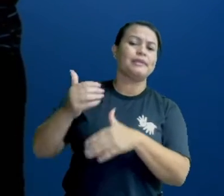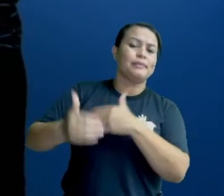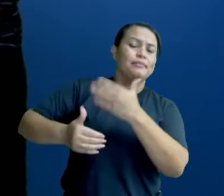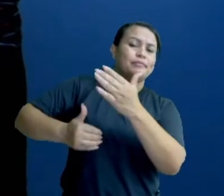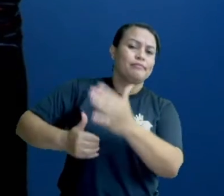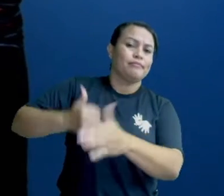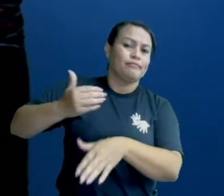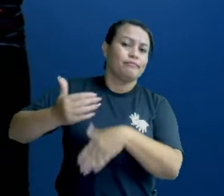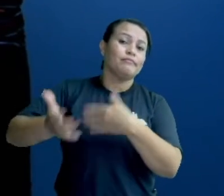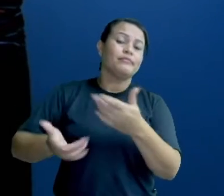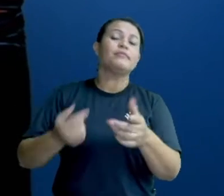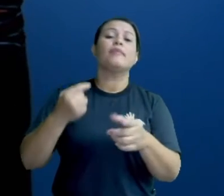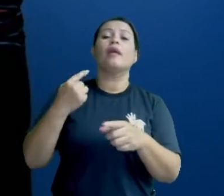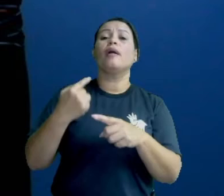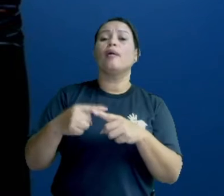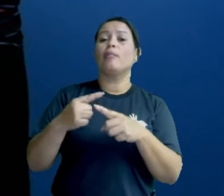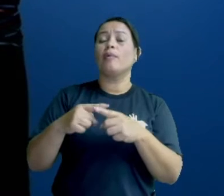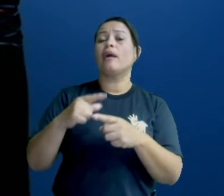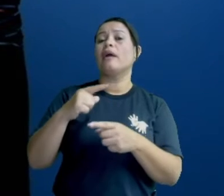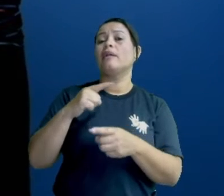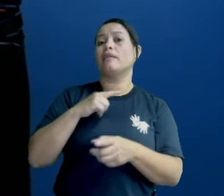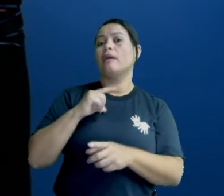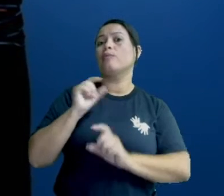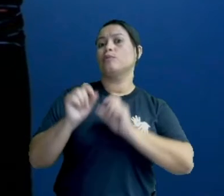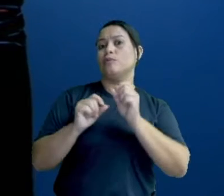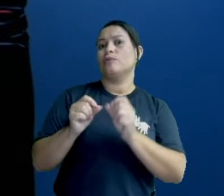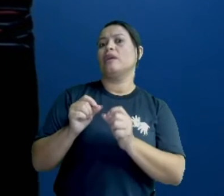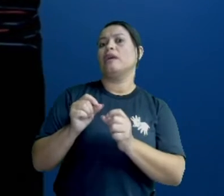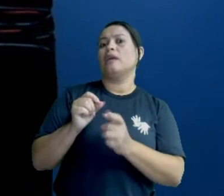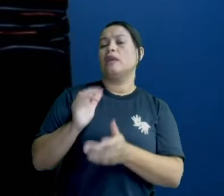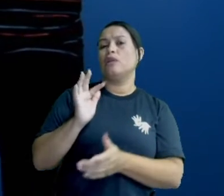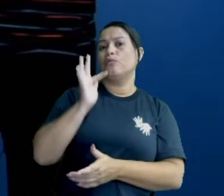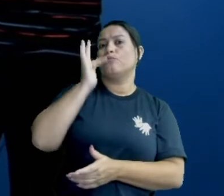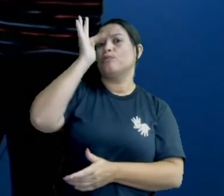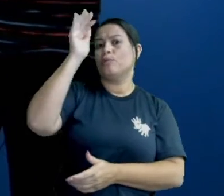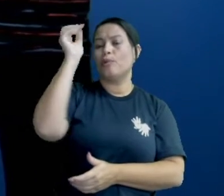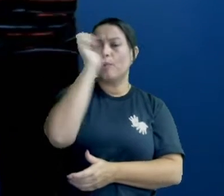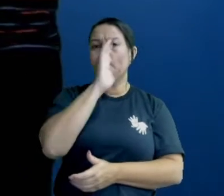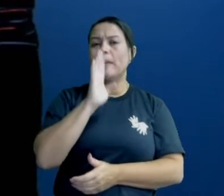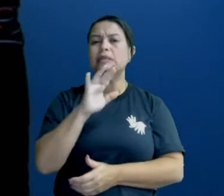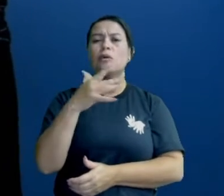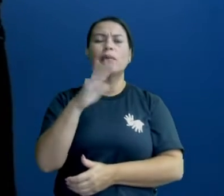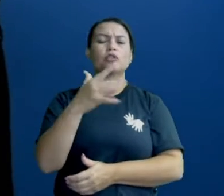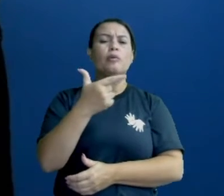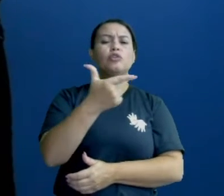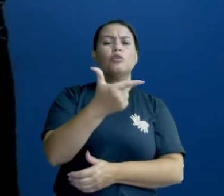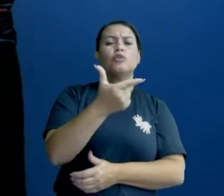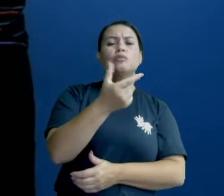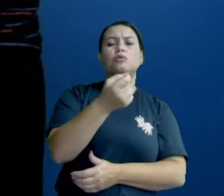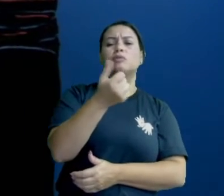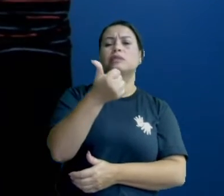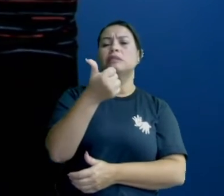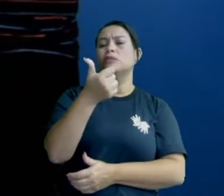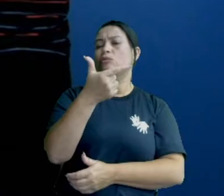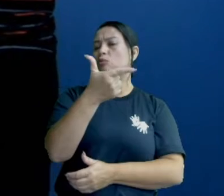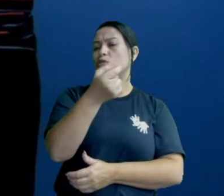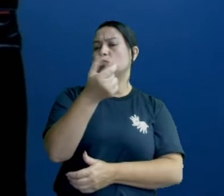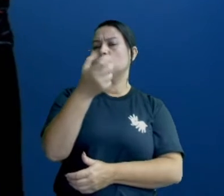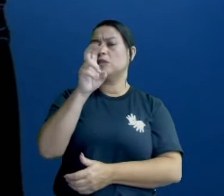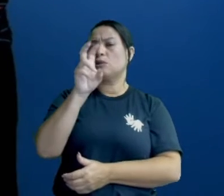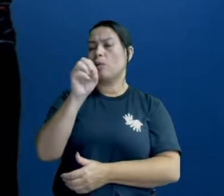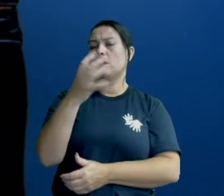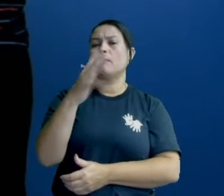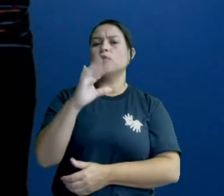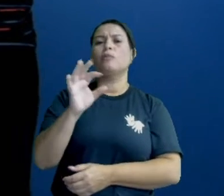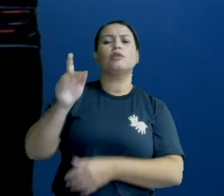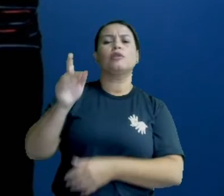cada ano. E lógico, as expectativas é que o Brasil chegue a mais ou menos em 2050 com uma população de